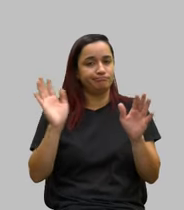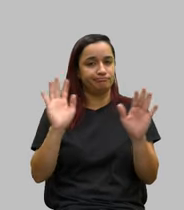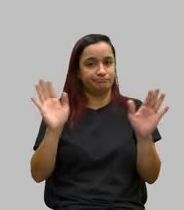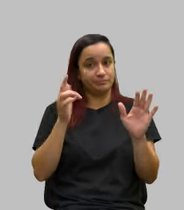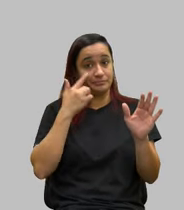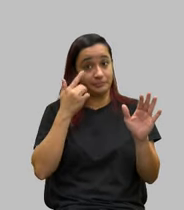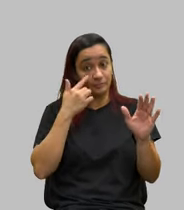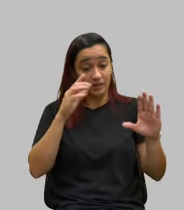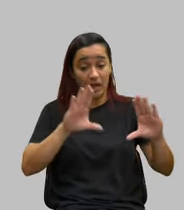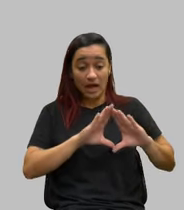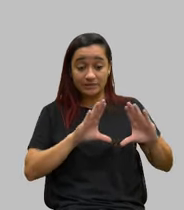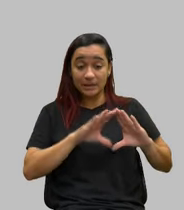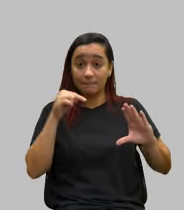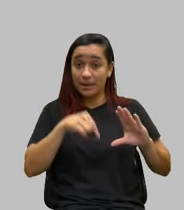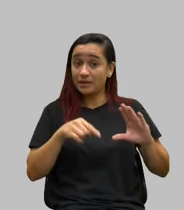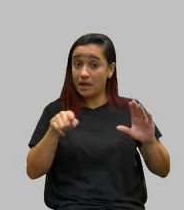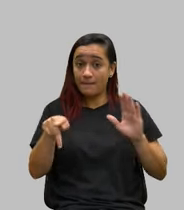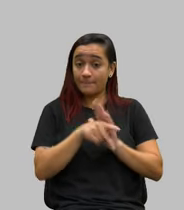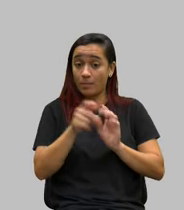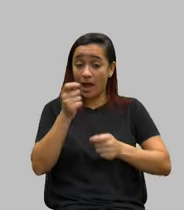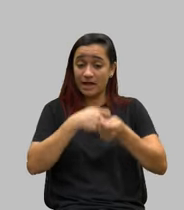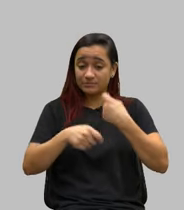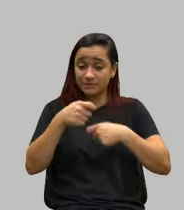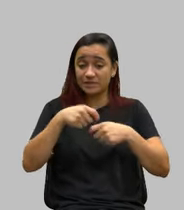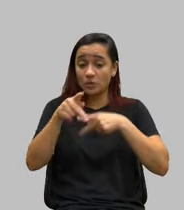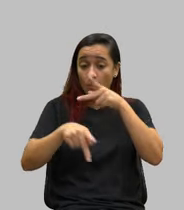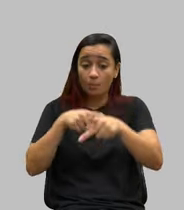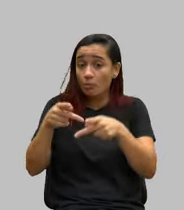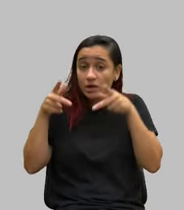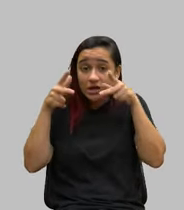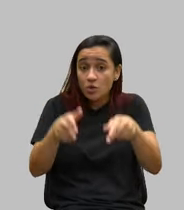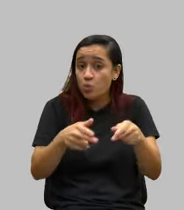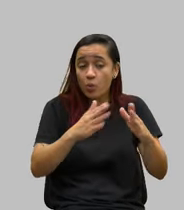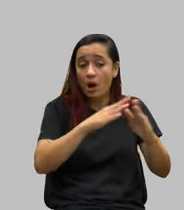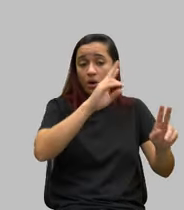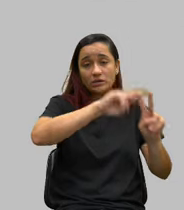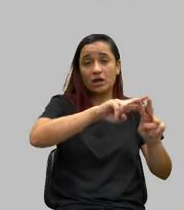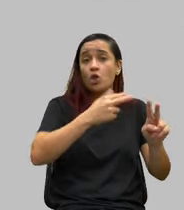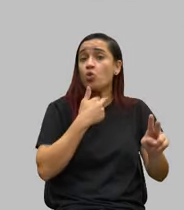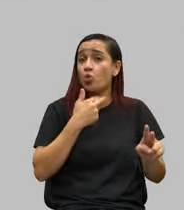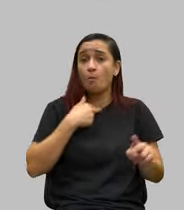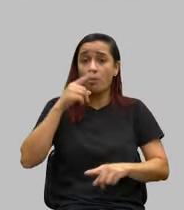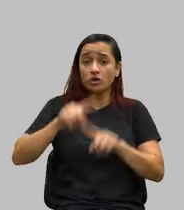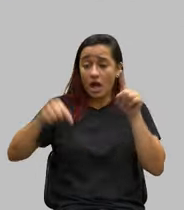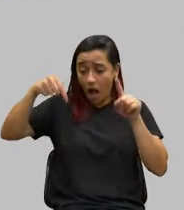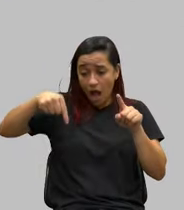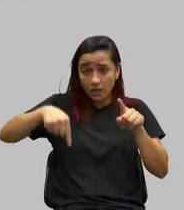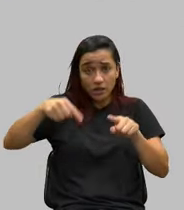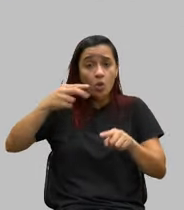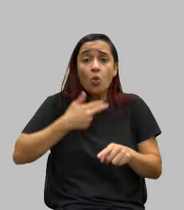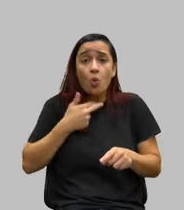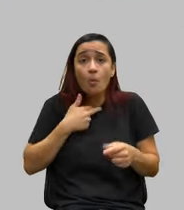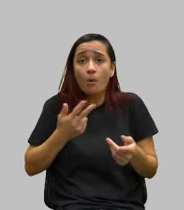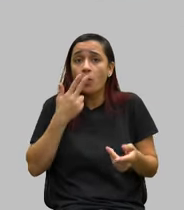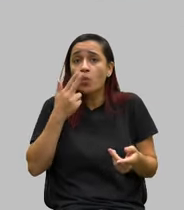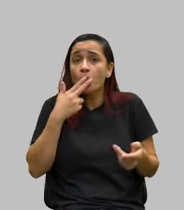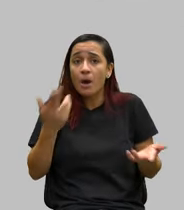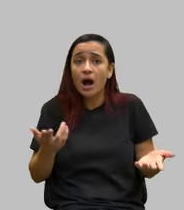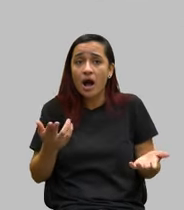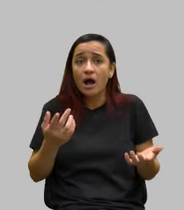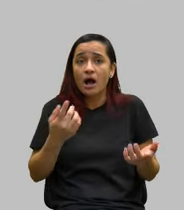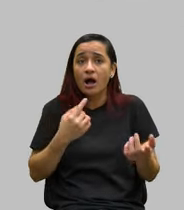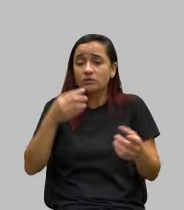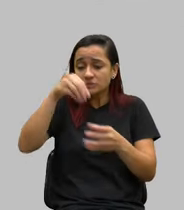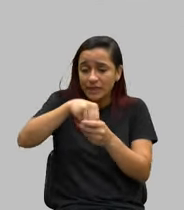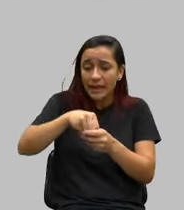órgão da administração pública assim como a penitenciária é aqui ninguém pode fumar aqui ninguém pode fumar não pode fumar no corredor Não pode